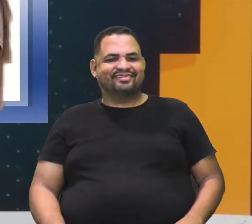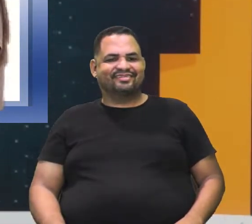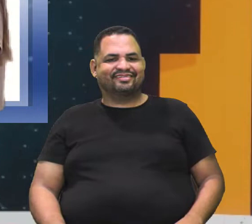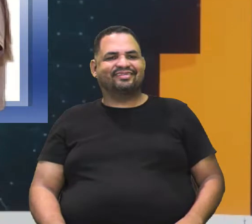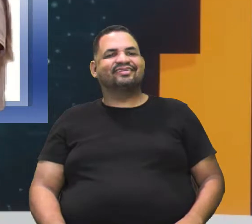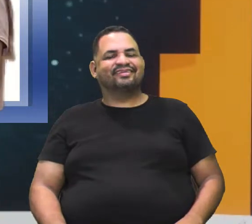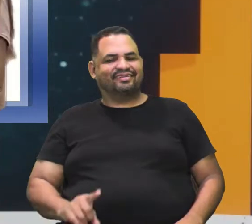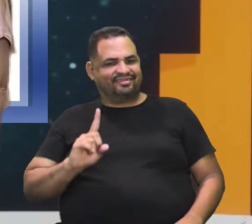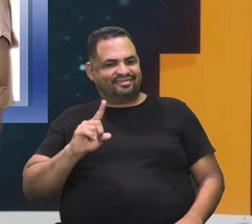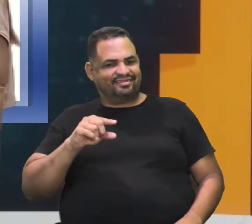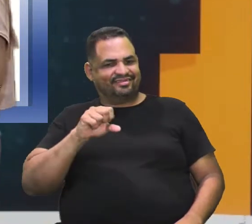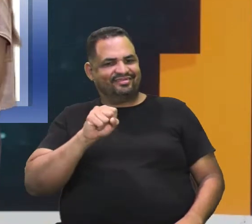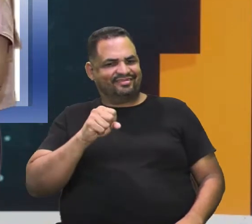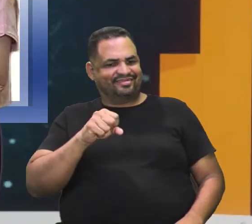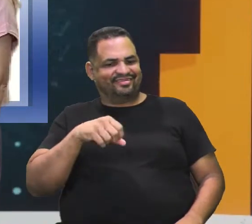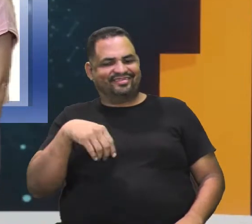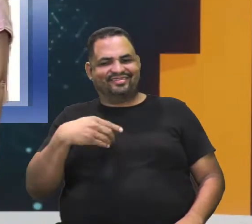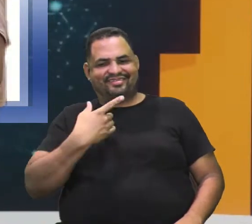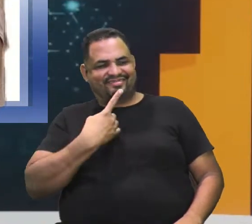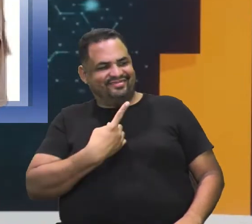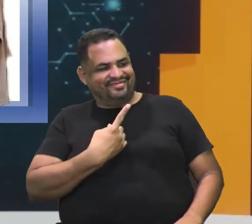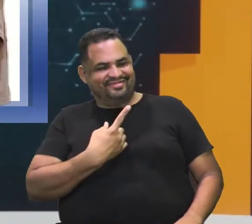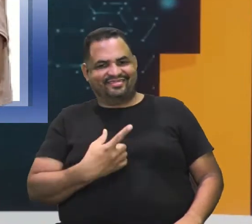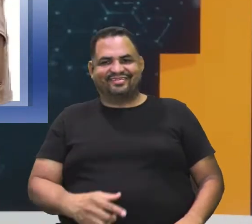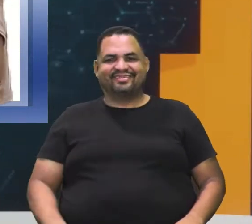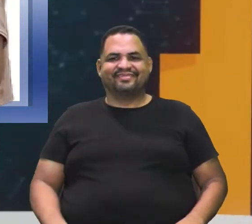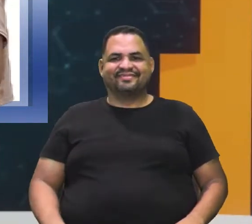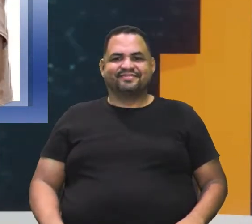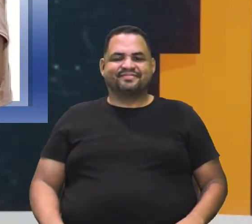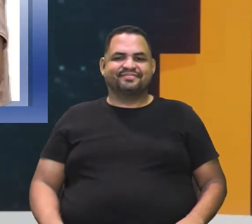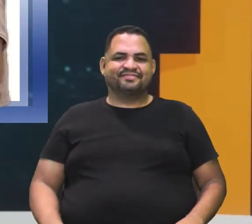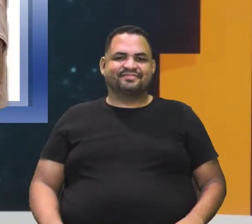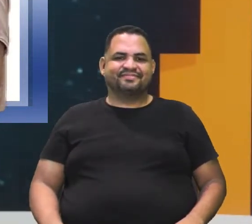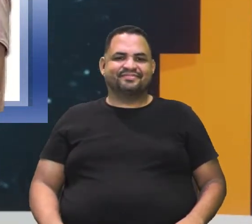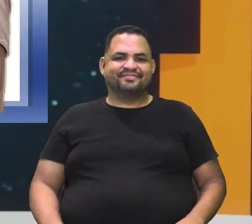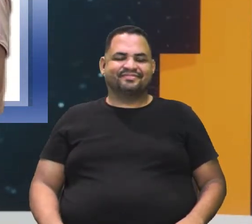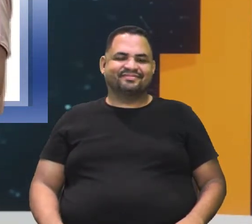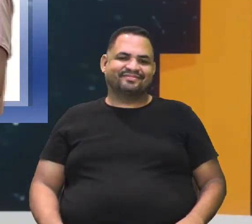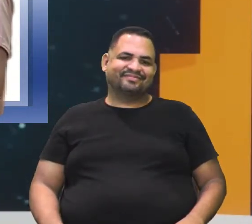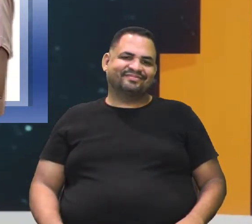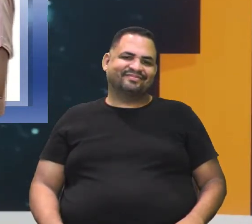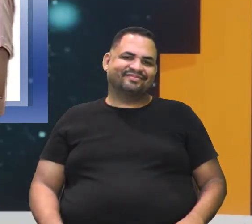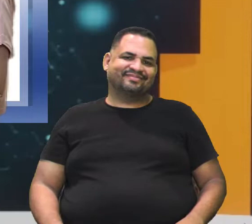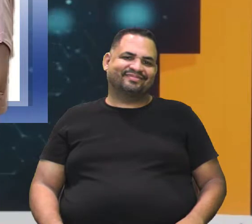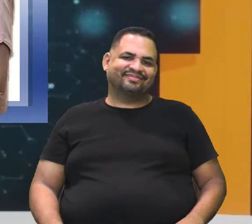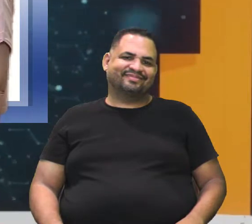68. É 89. Mas, gente, olha por esse ângulo,